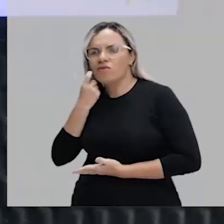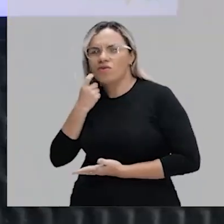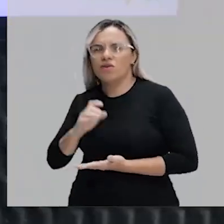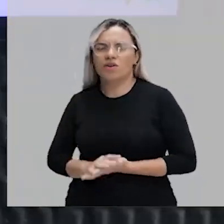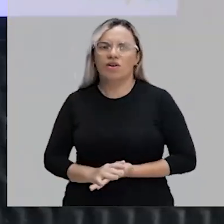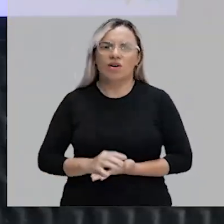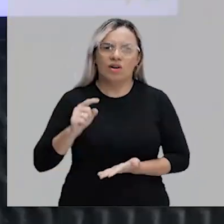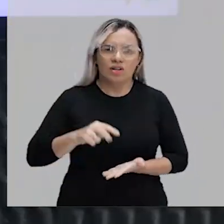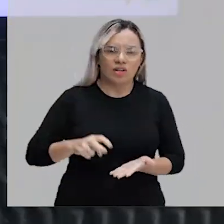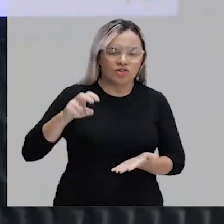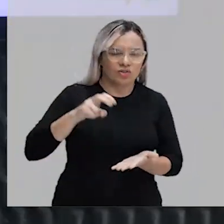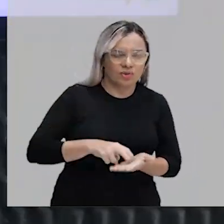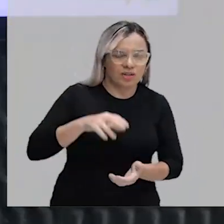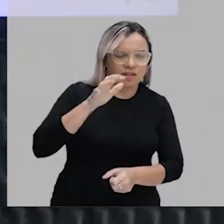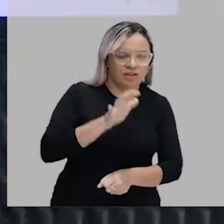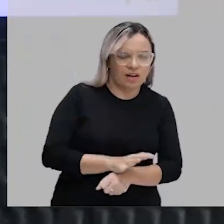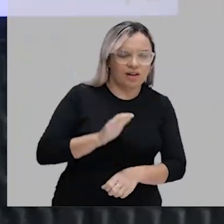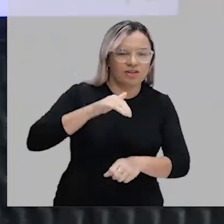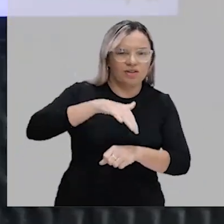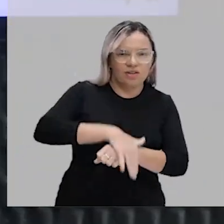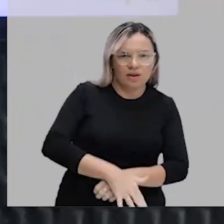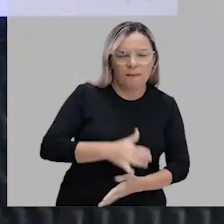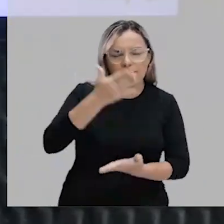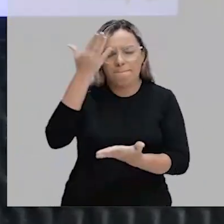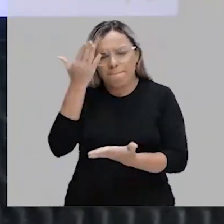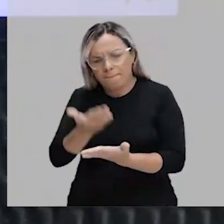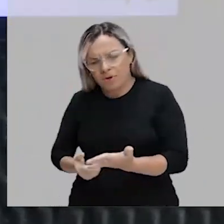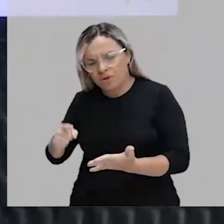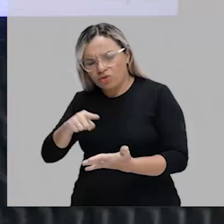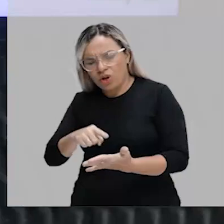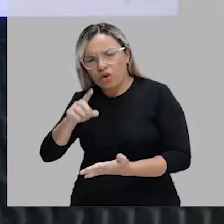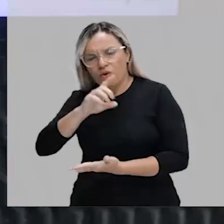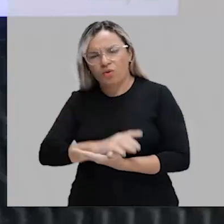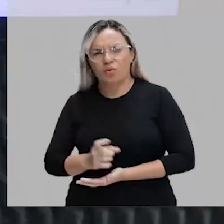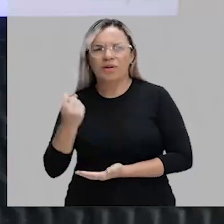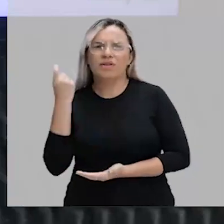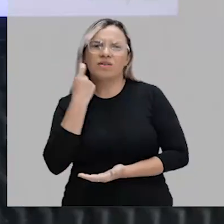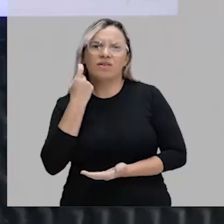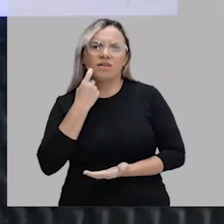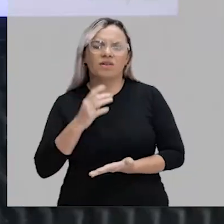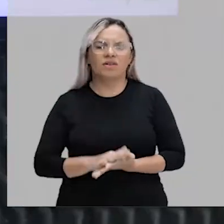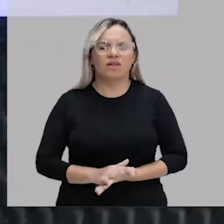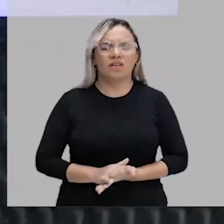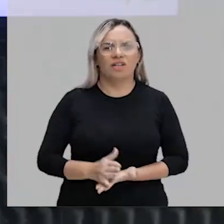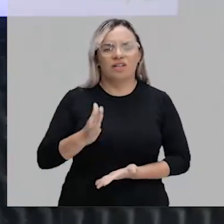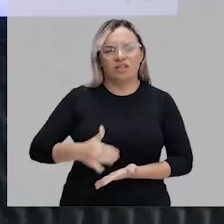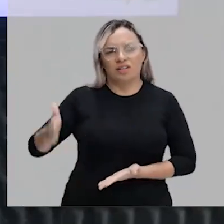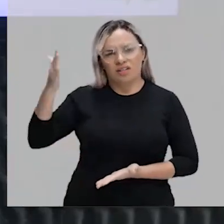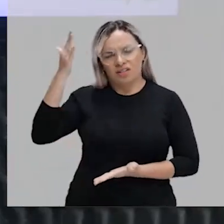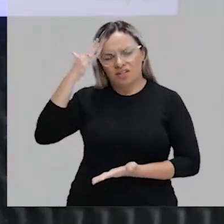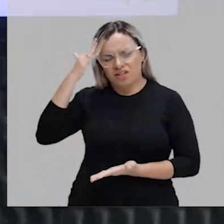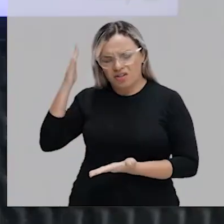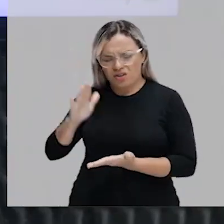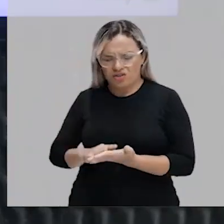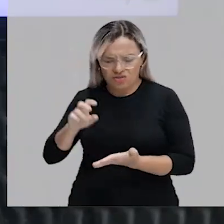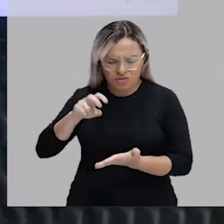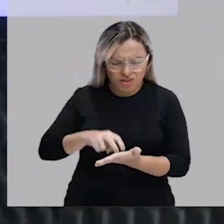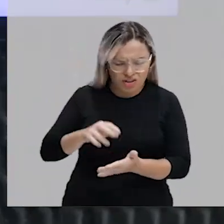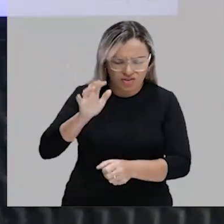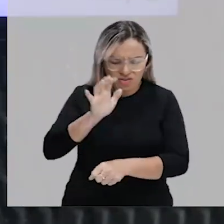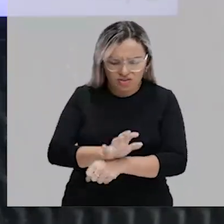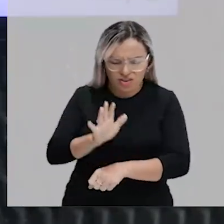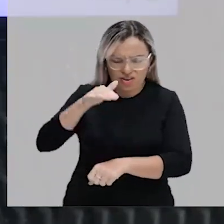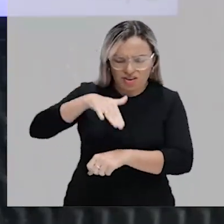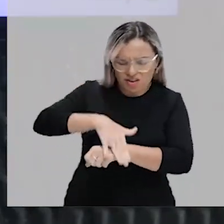noite. Perdeu de manhã, assiste à tarde. Perdeu à tarde, assiste à noite. Não entendeu de manhã, reforça na aula da tarde, reforça na aula da noite.